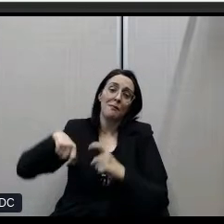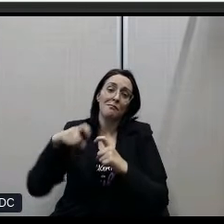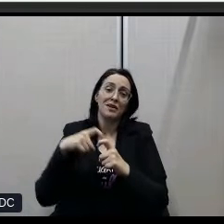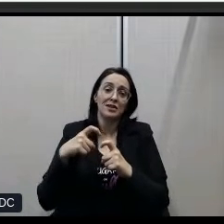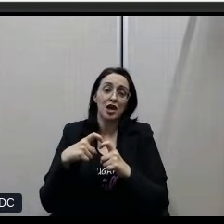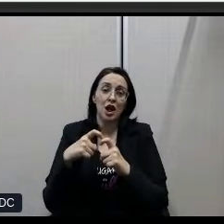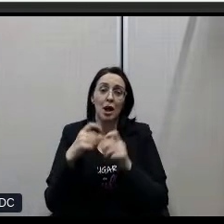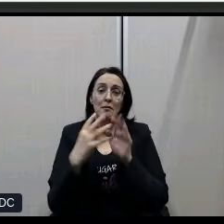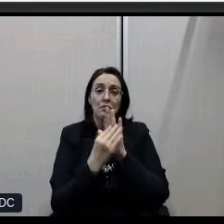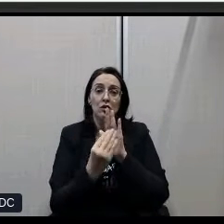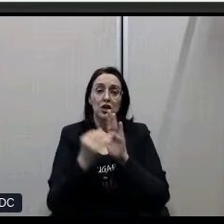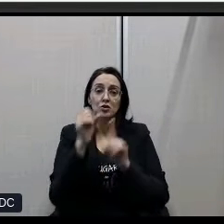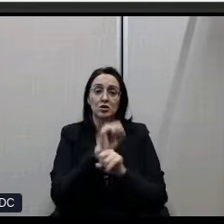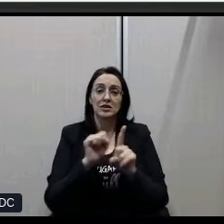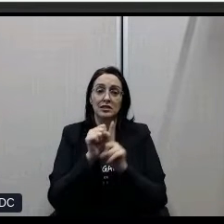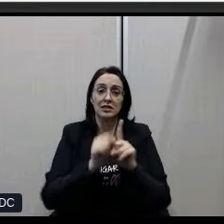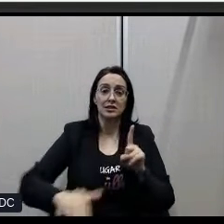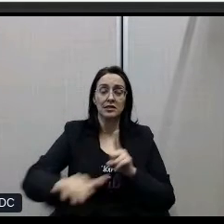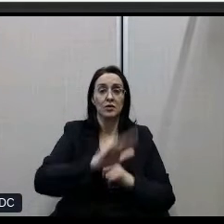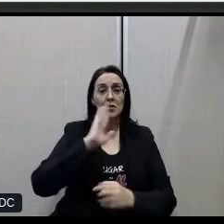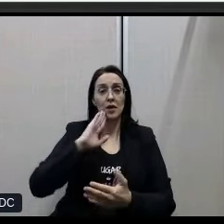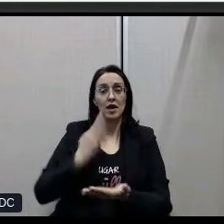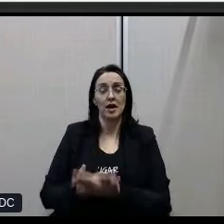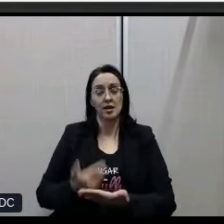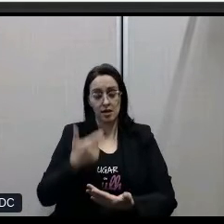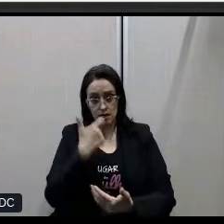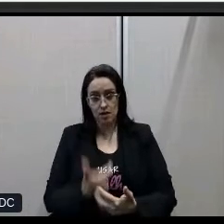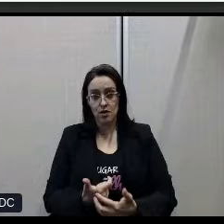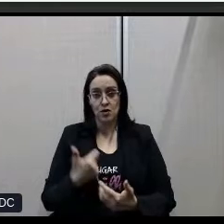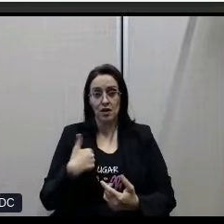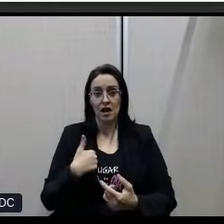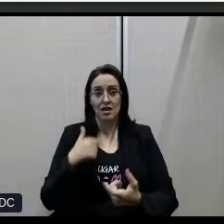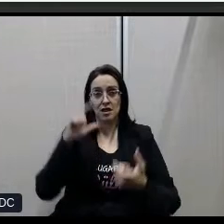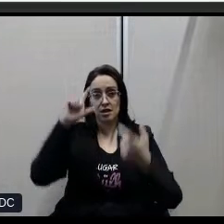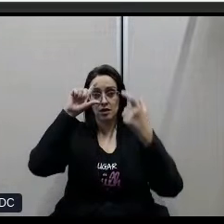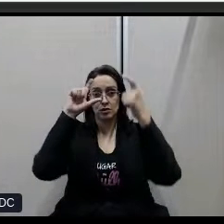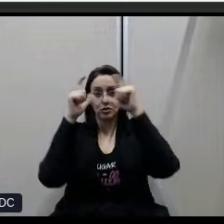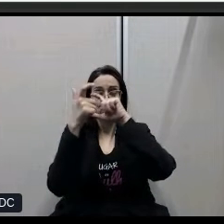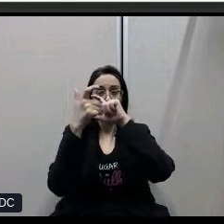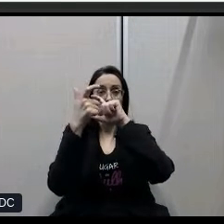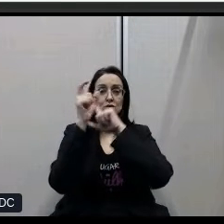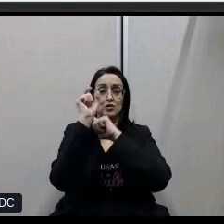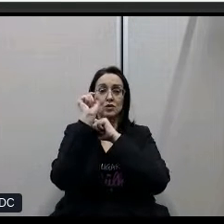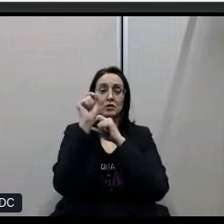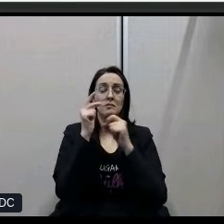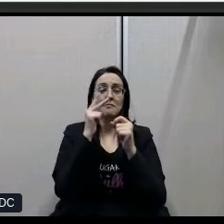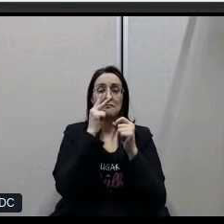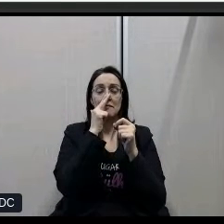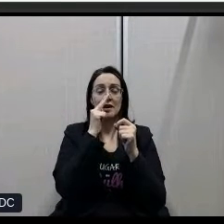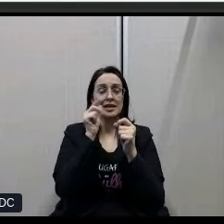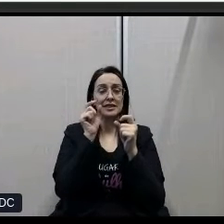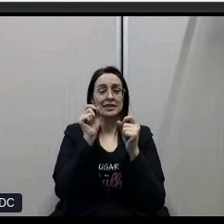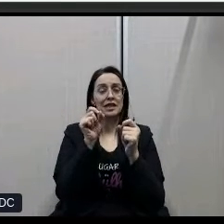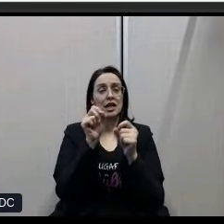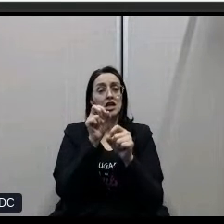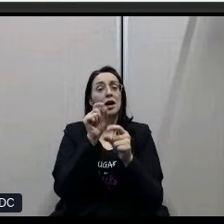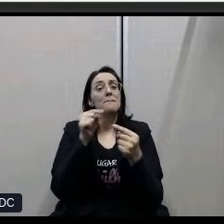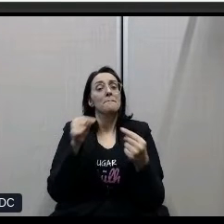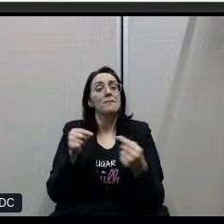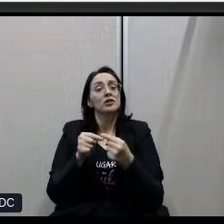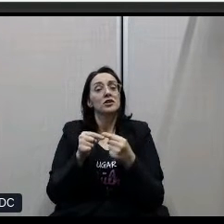modelo social que eu acredito, transtorno nada mais é que designar